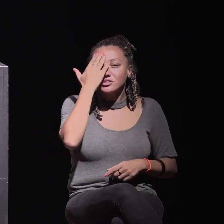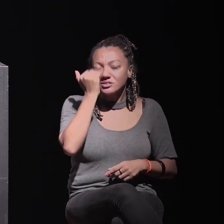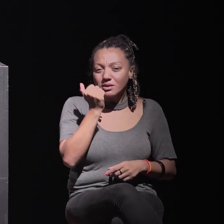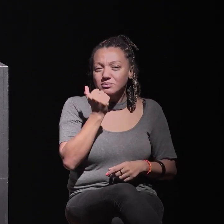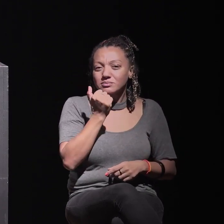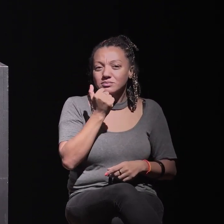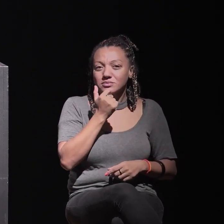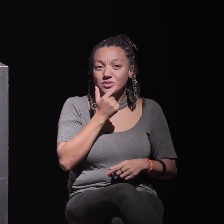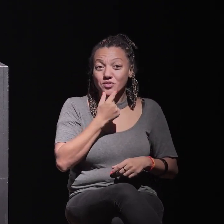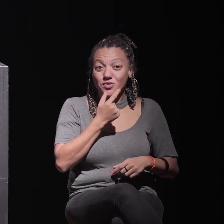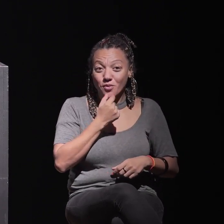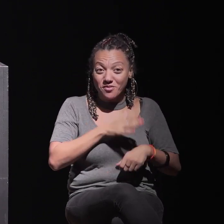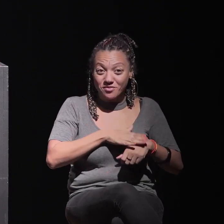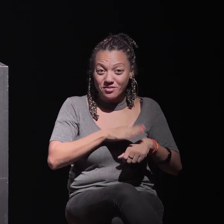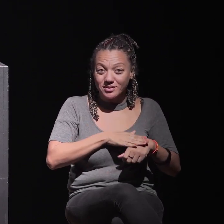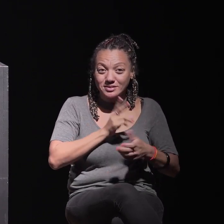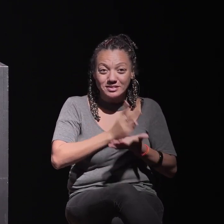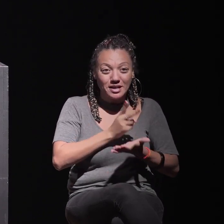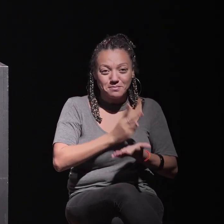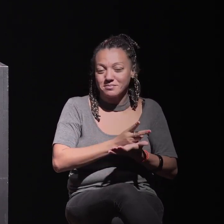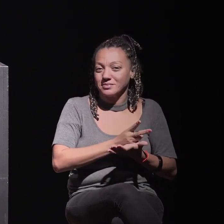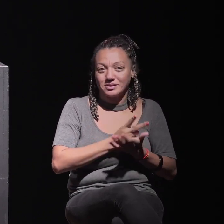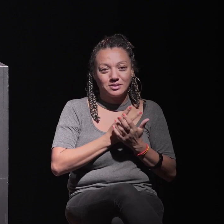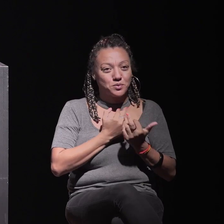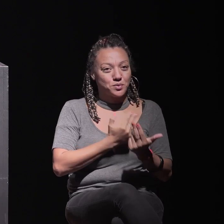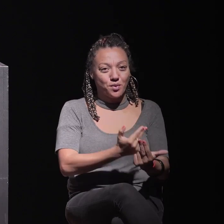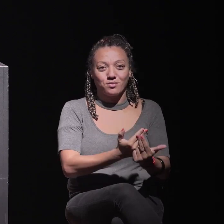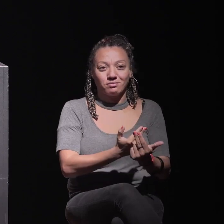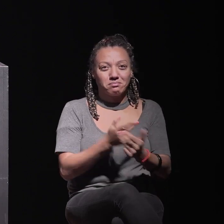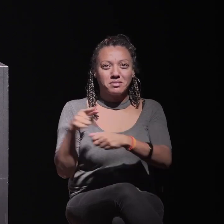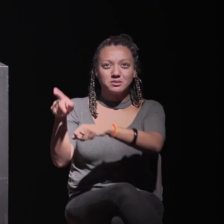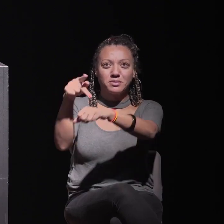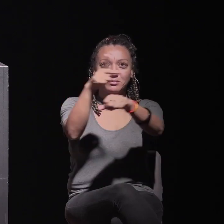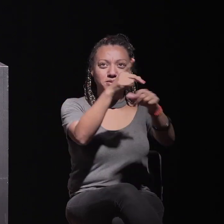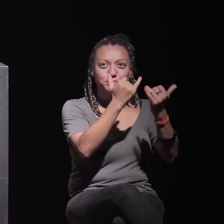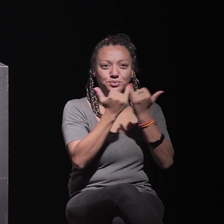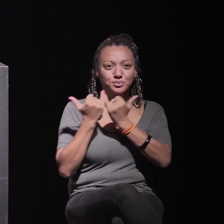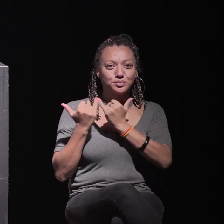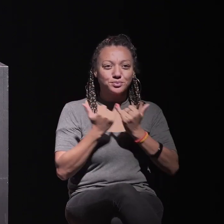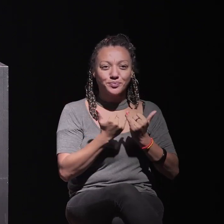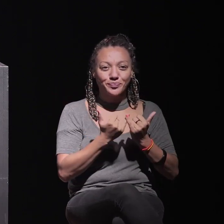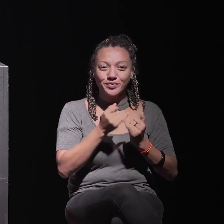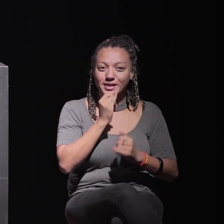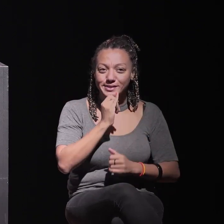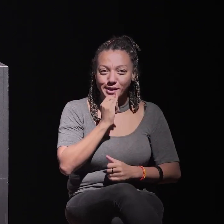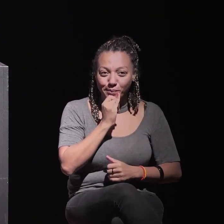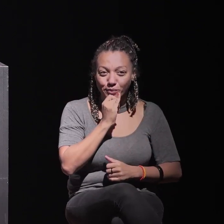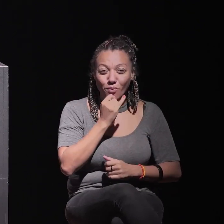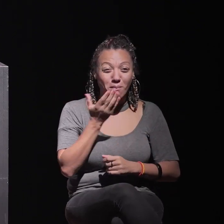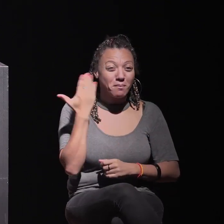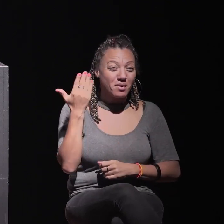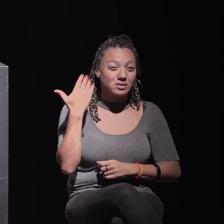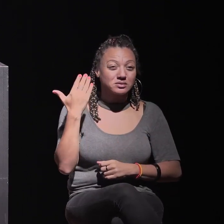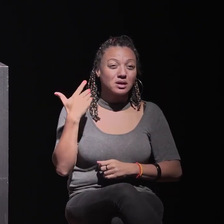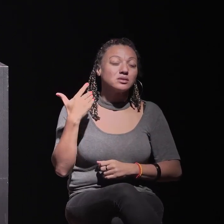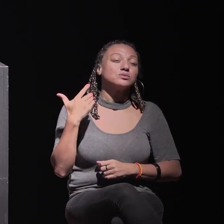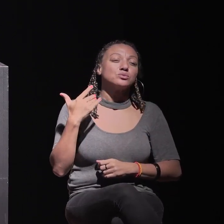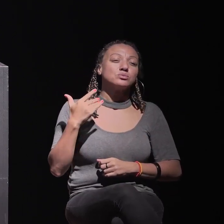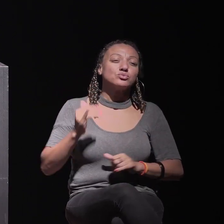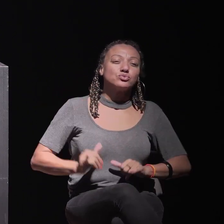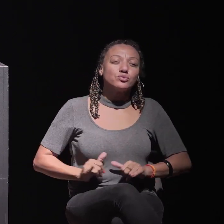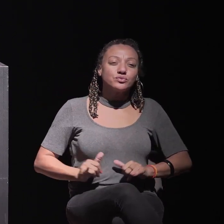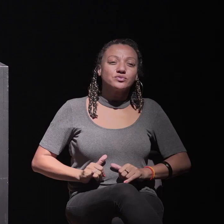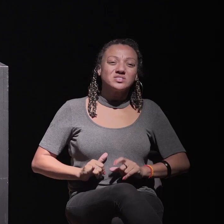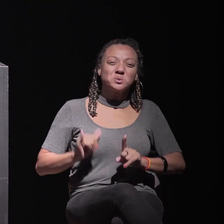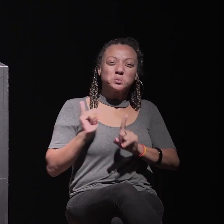parecido. Ele é branco, ele é homem, e ele sofreu bullying na escola. Mas a gente também sabe que, muitas